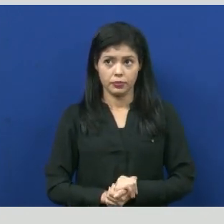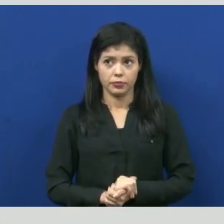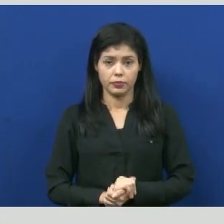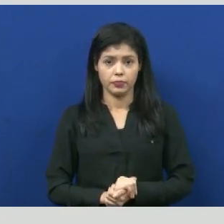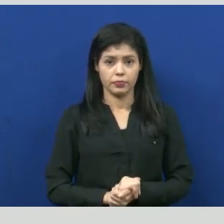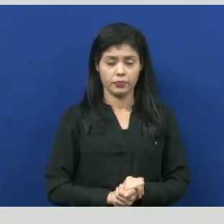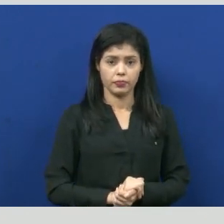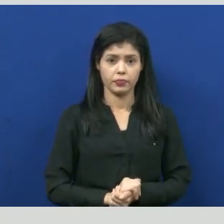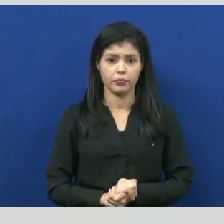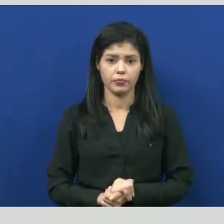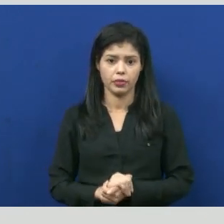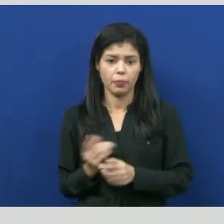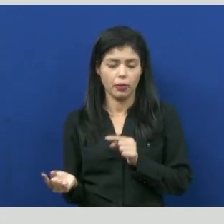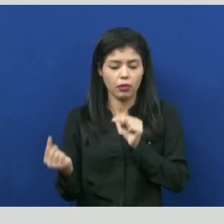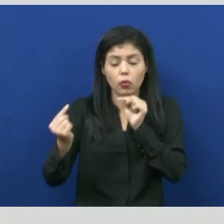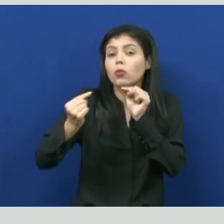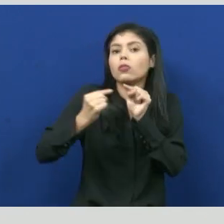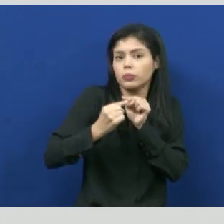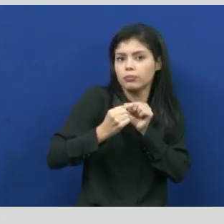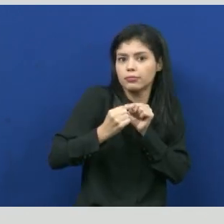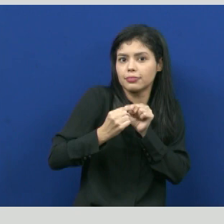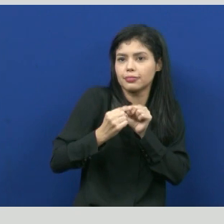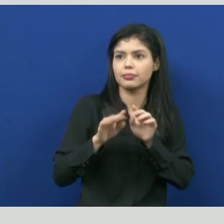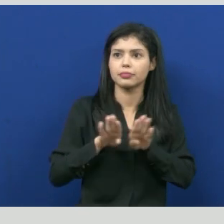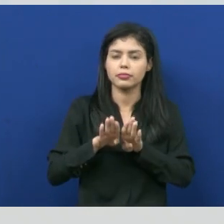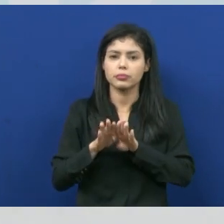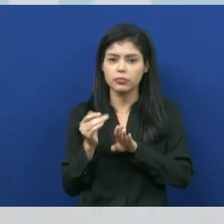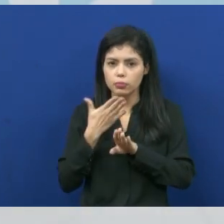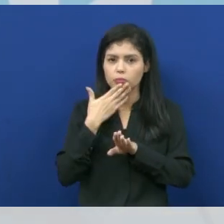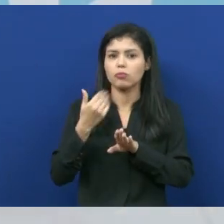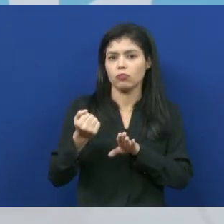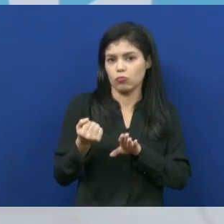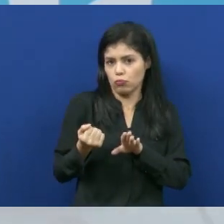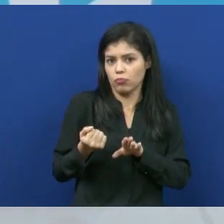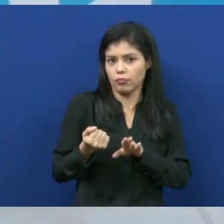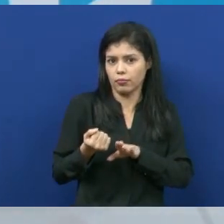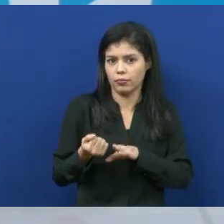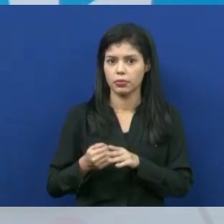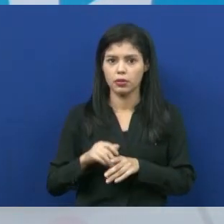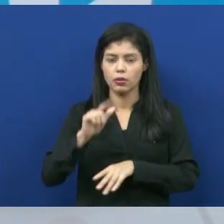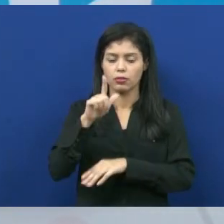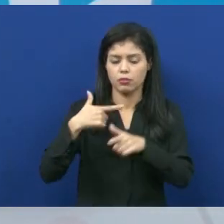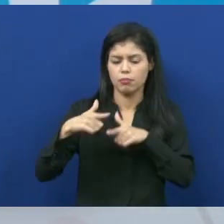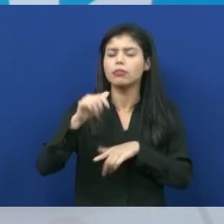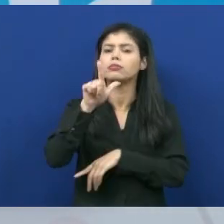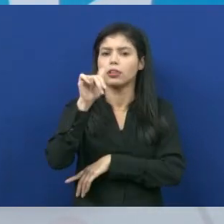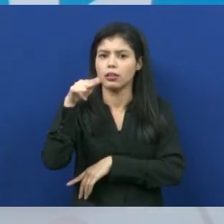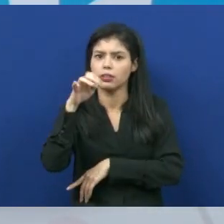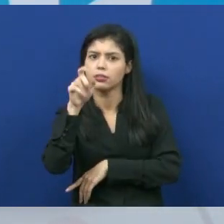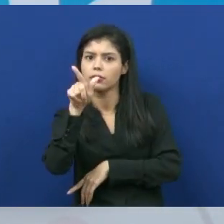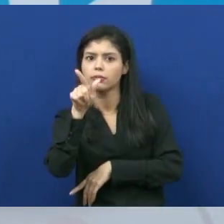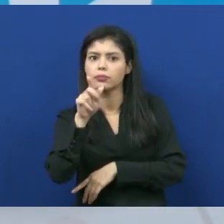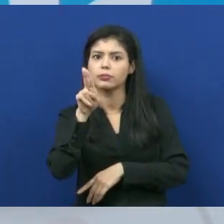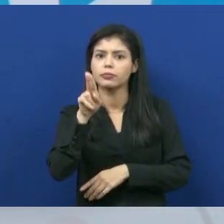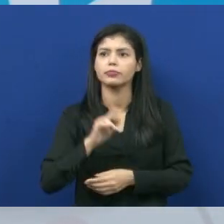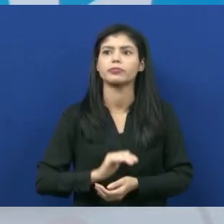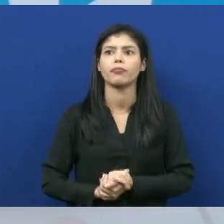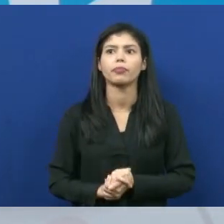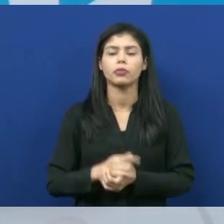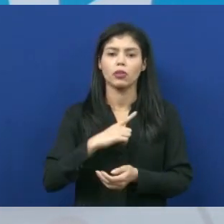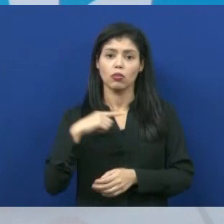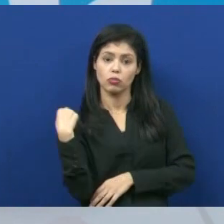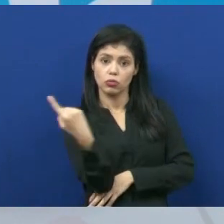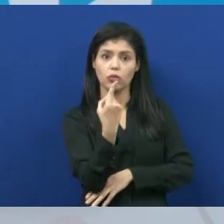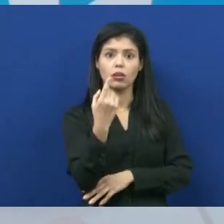Para incrementar ou para enriquecer o trabalho de Linneu, nós